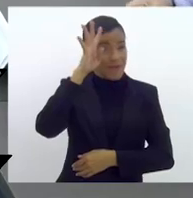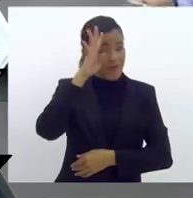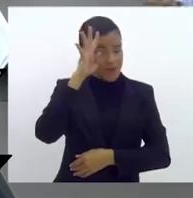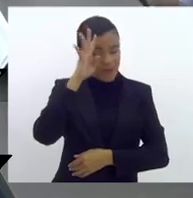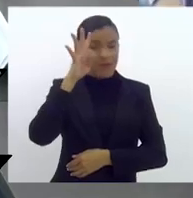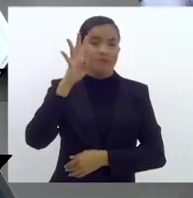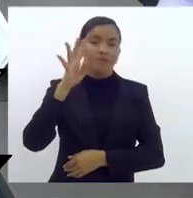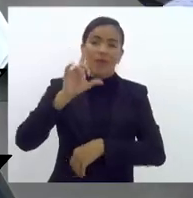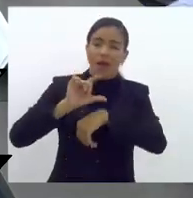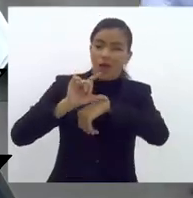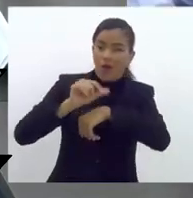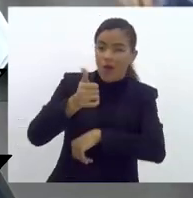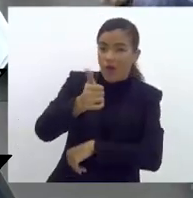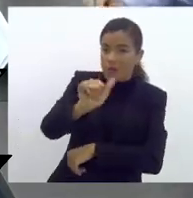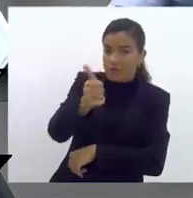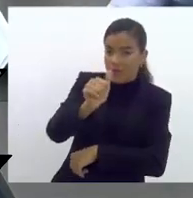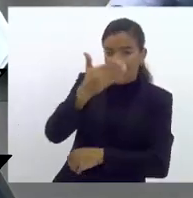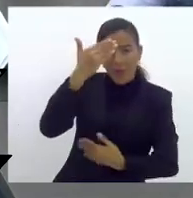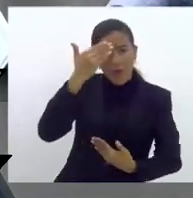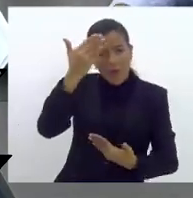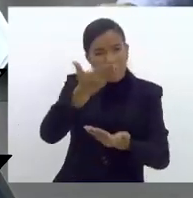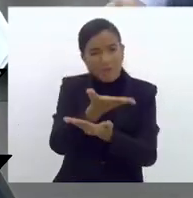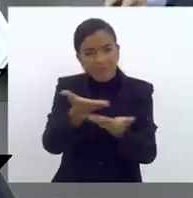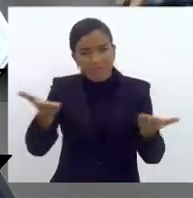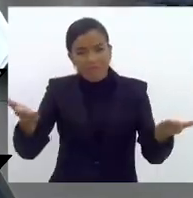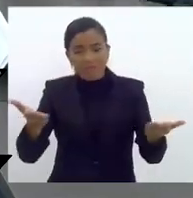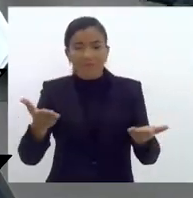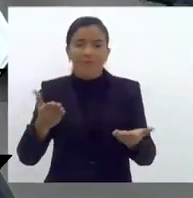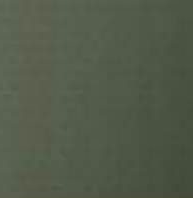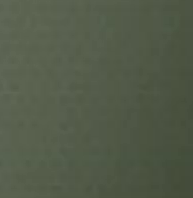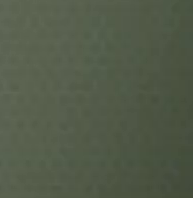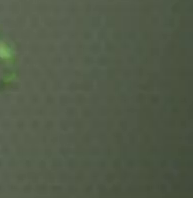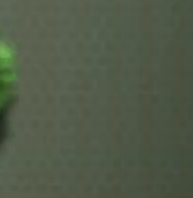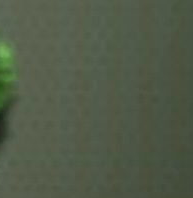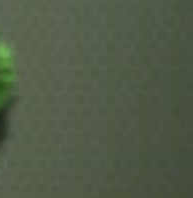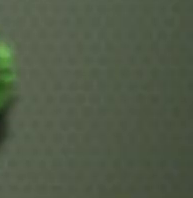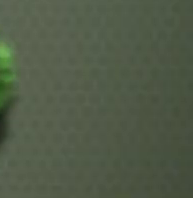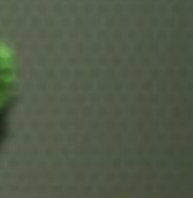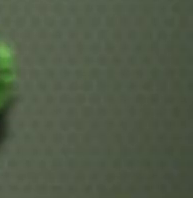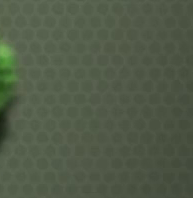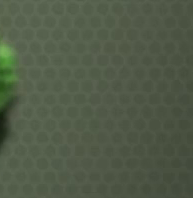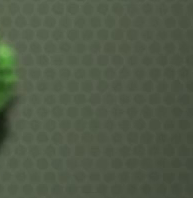quarta-feira às 11 horas Muito obrigado fiquem com Deus